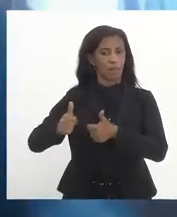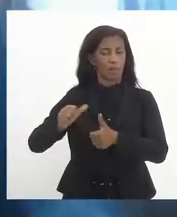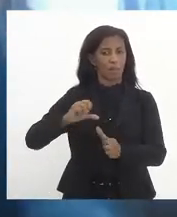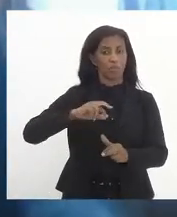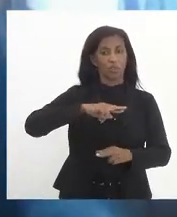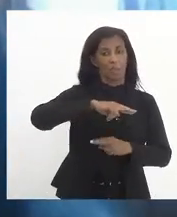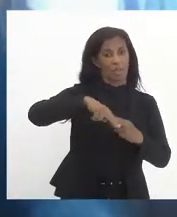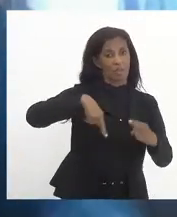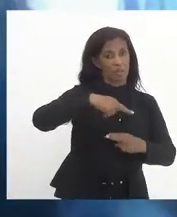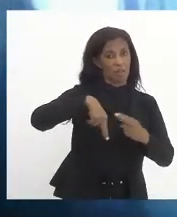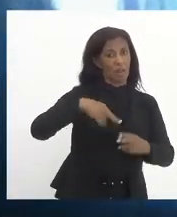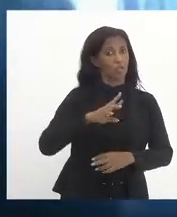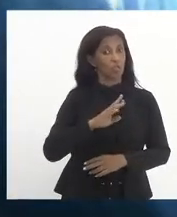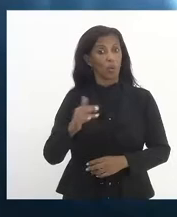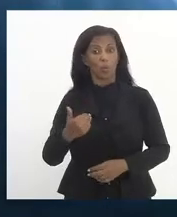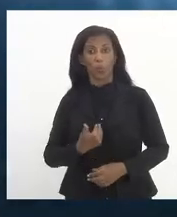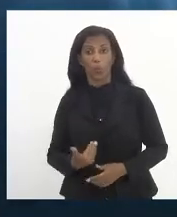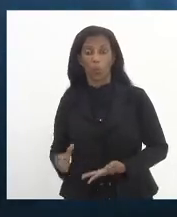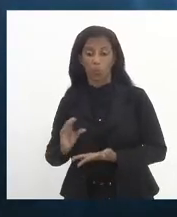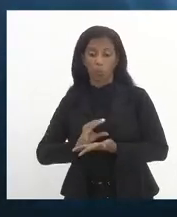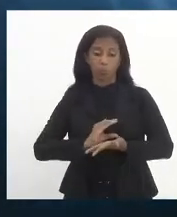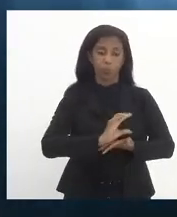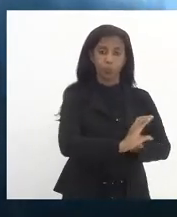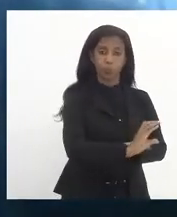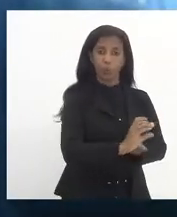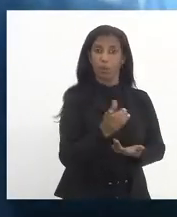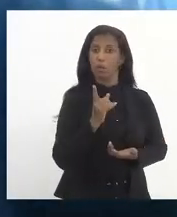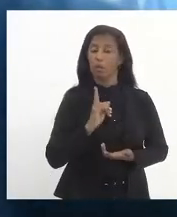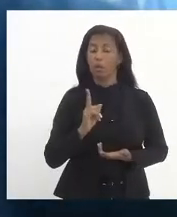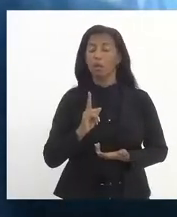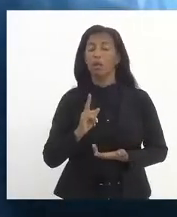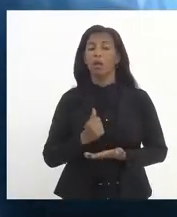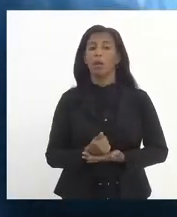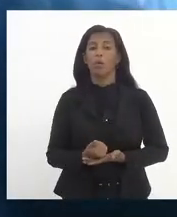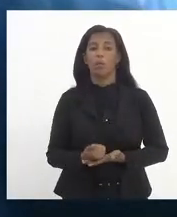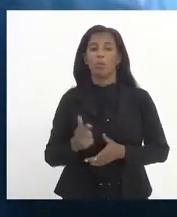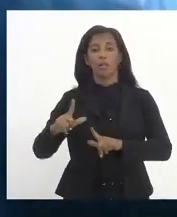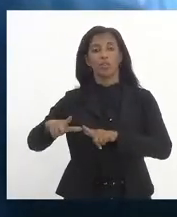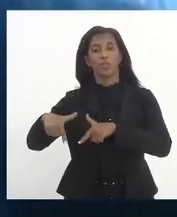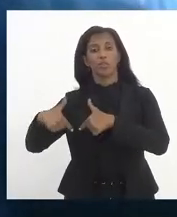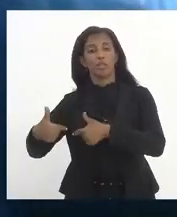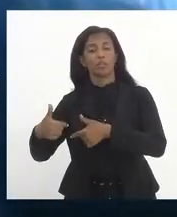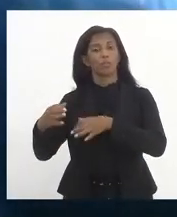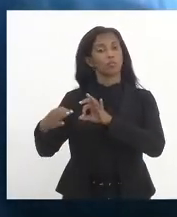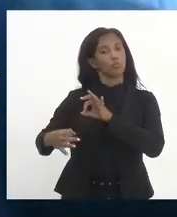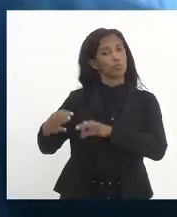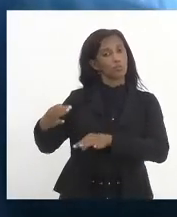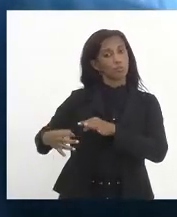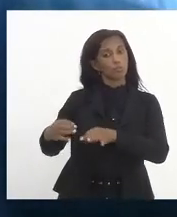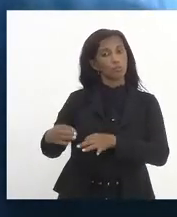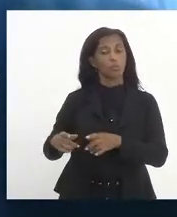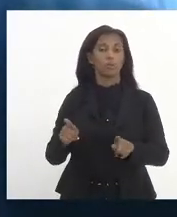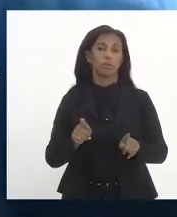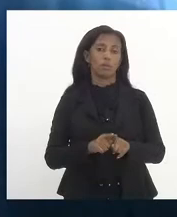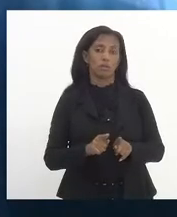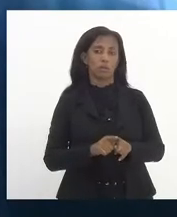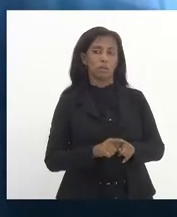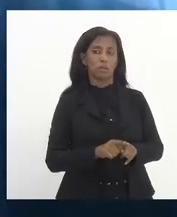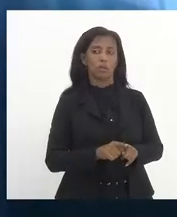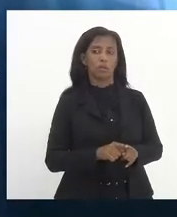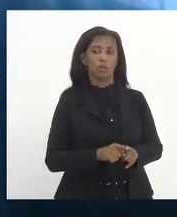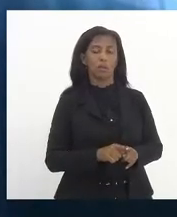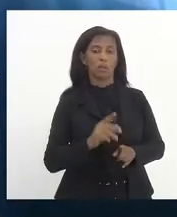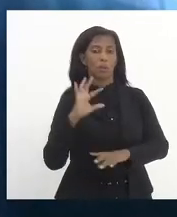não com recurso público, mas com recursos, por exemplo, de ações judiciais e também de